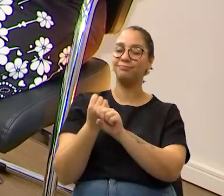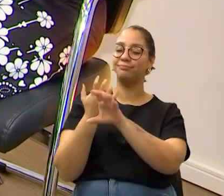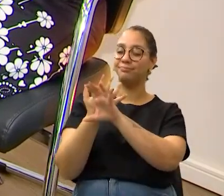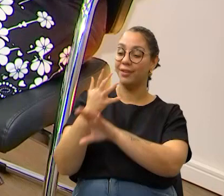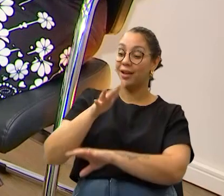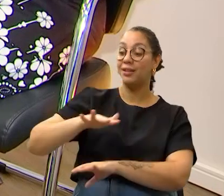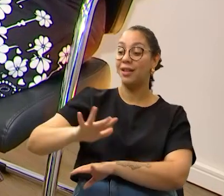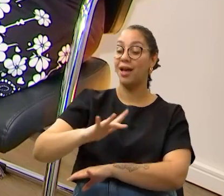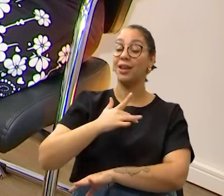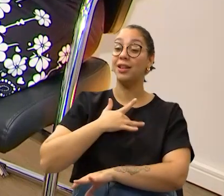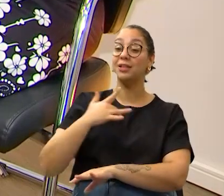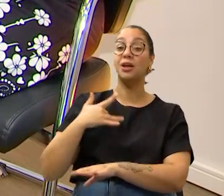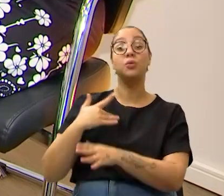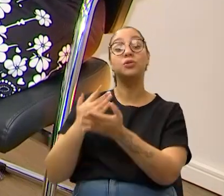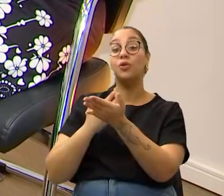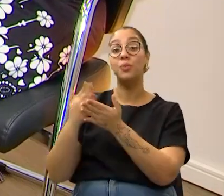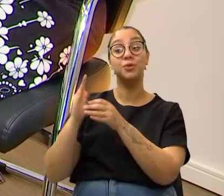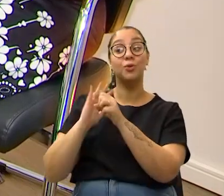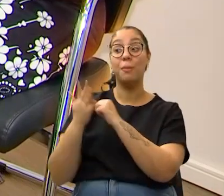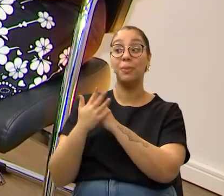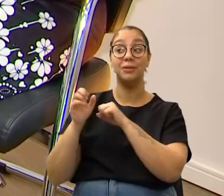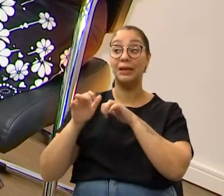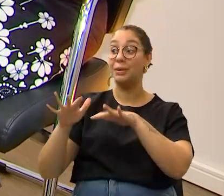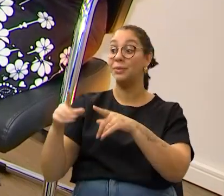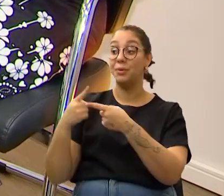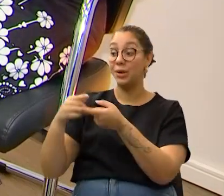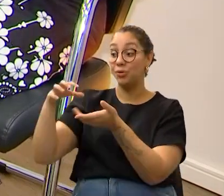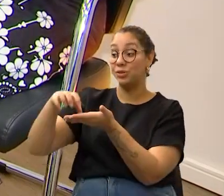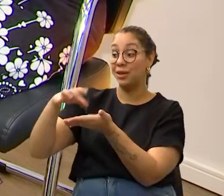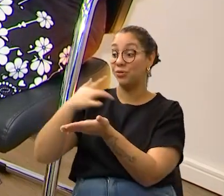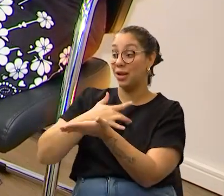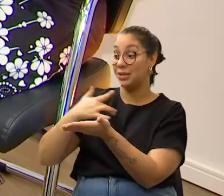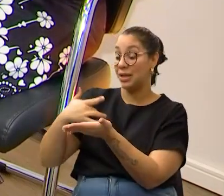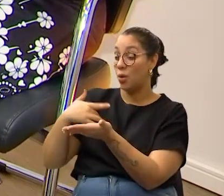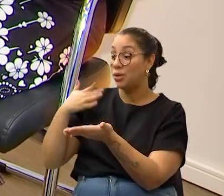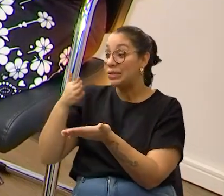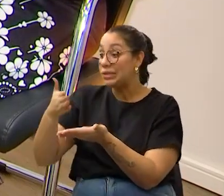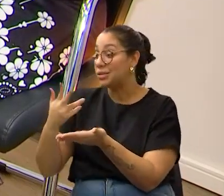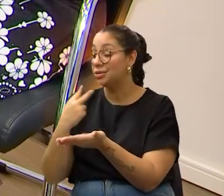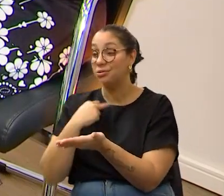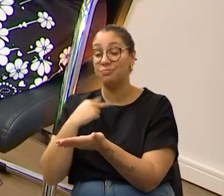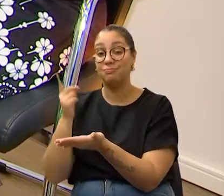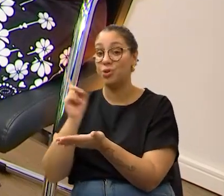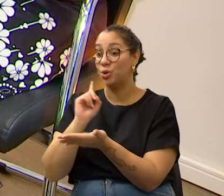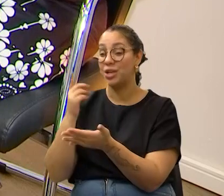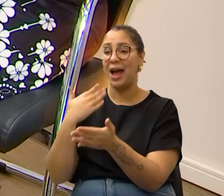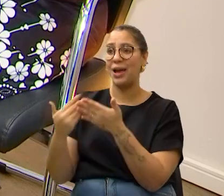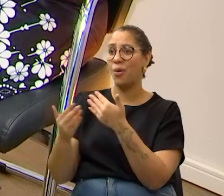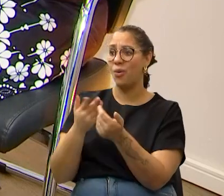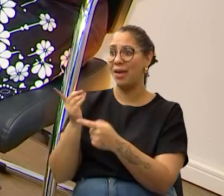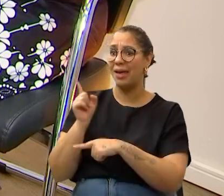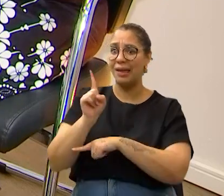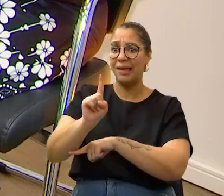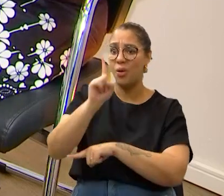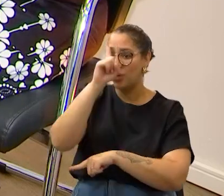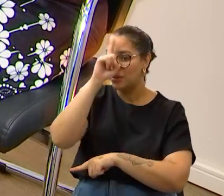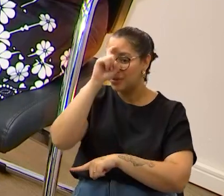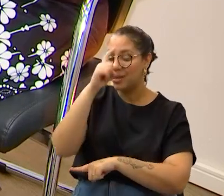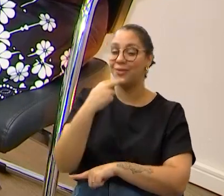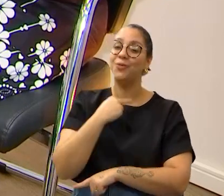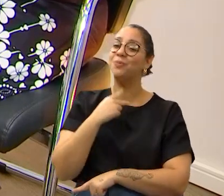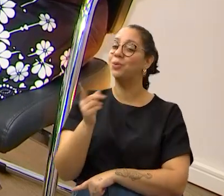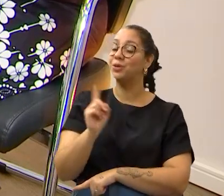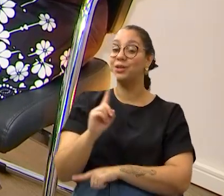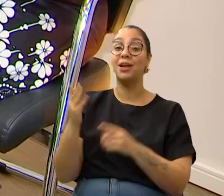na saúde começou lá com a pandemia, ninguém podia ir aos centros de saúde, não dava para ir de qualquer forma aos hospitais,